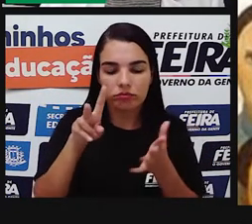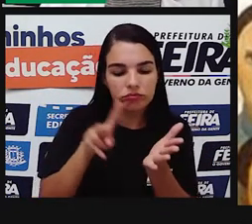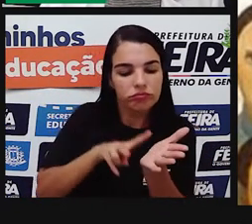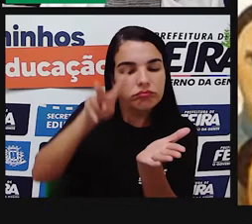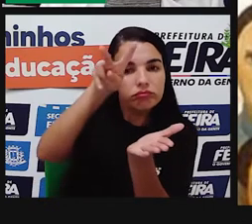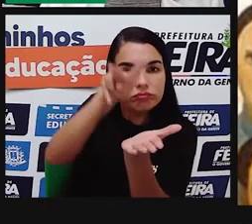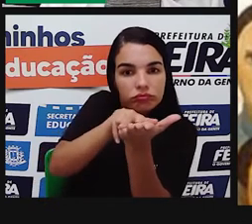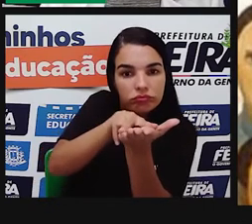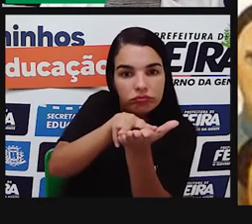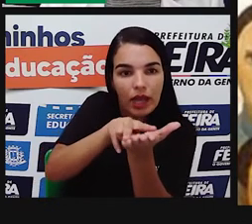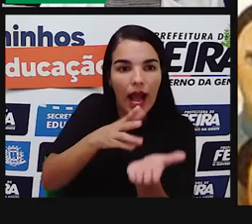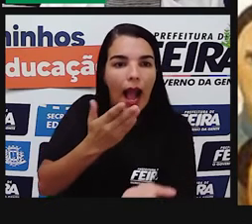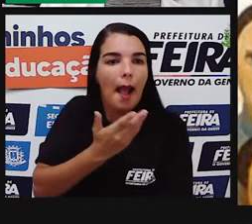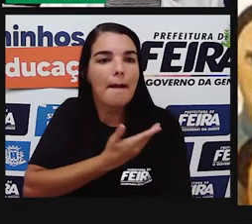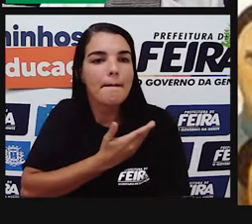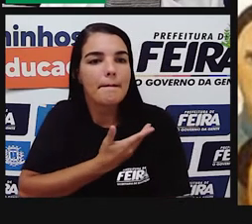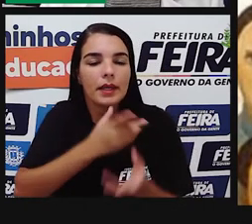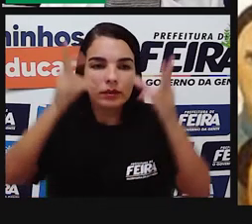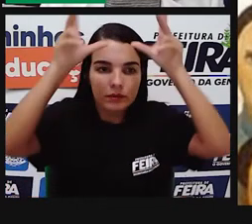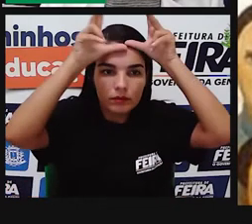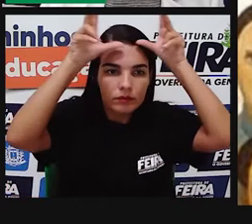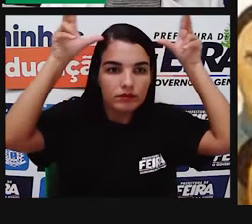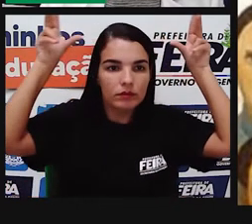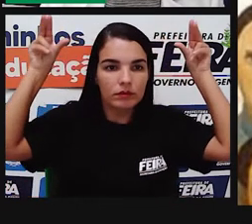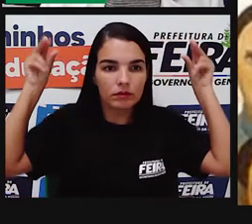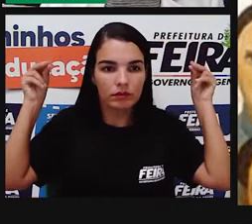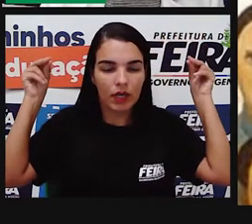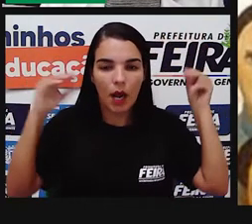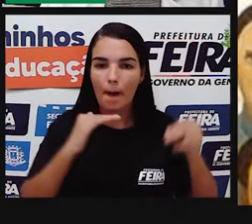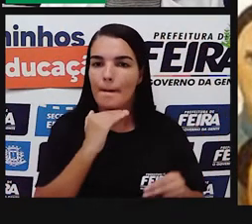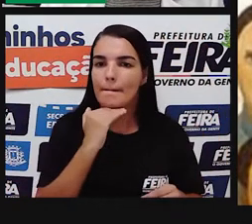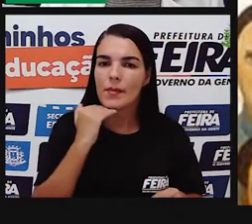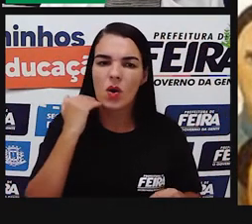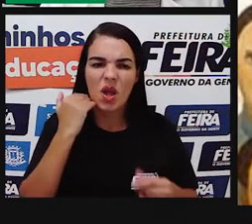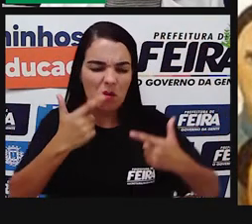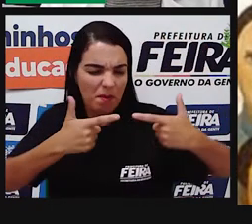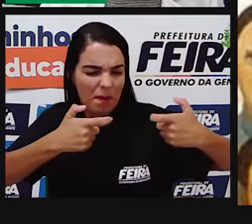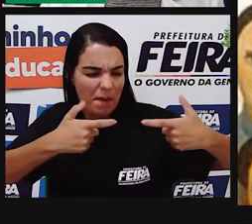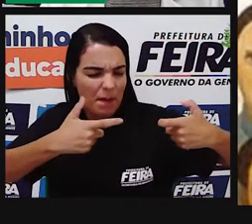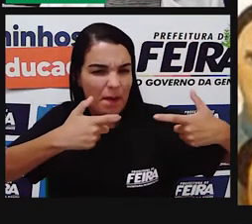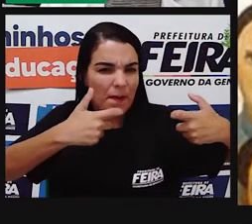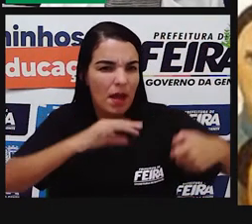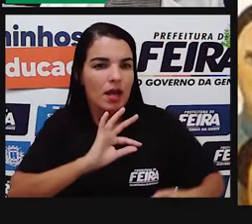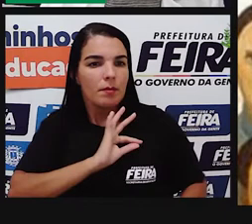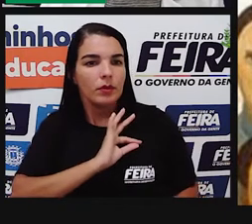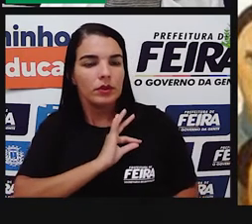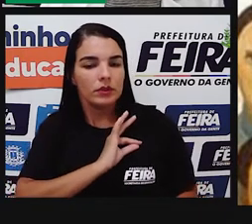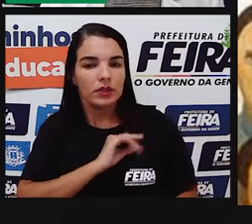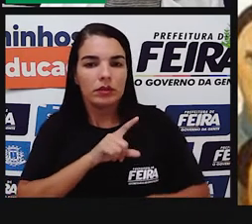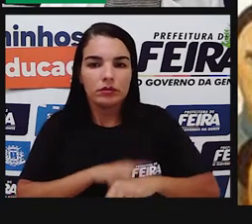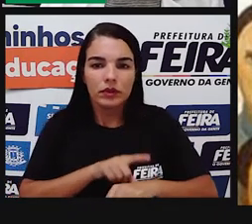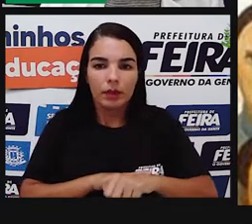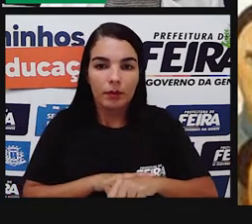o famoso cangaceiro, morreu em um confronto com a polícia da época. Dizem que hoje seu espírito vaga pelo